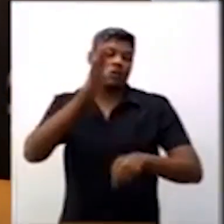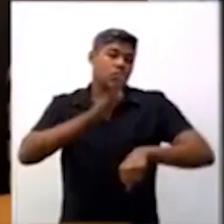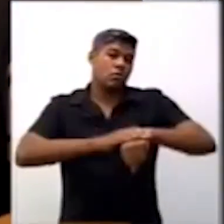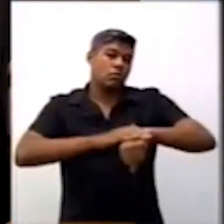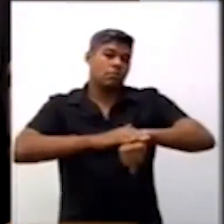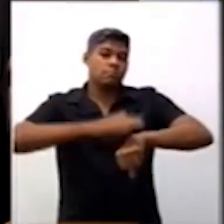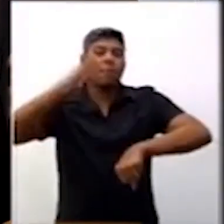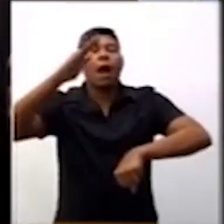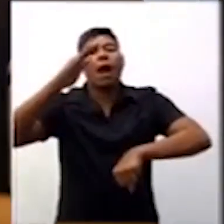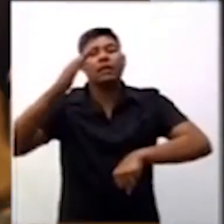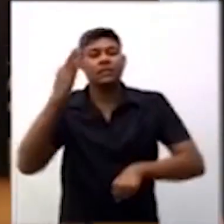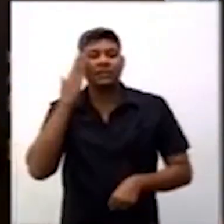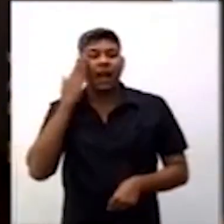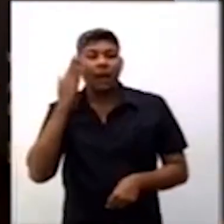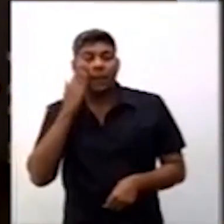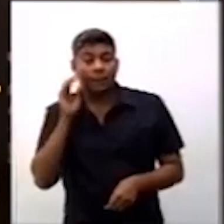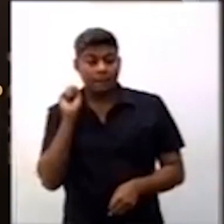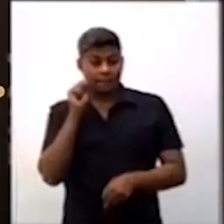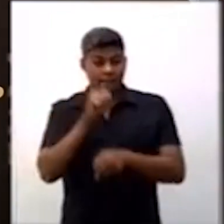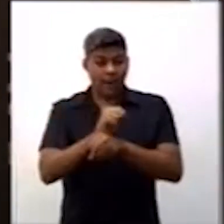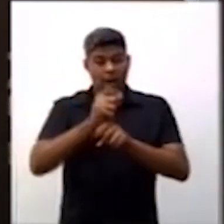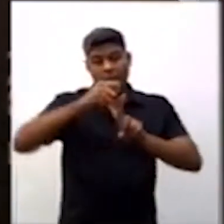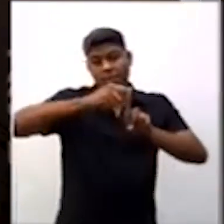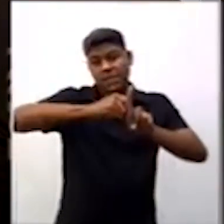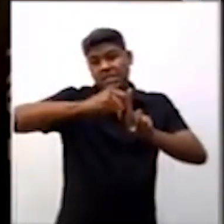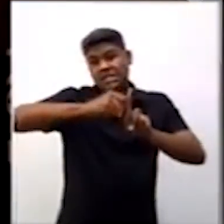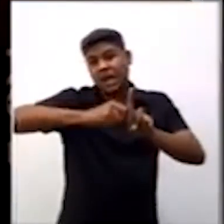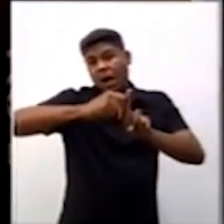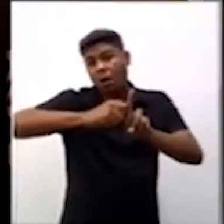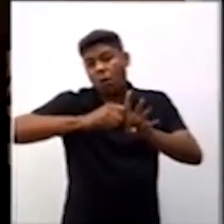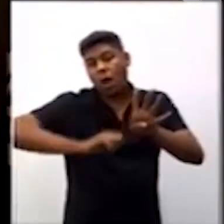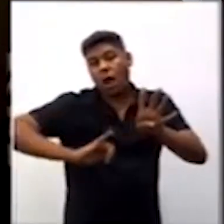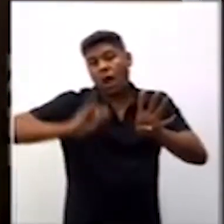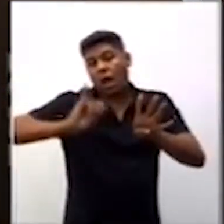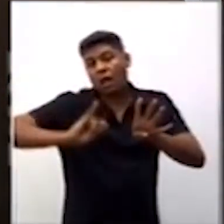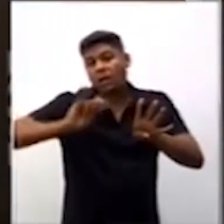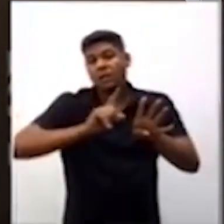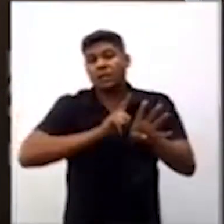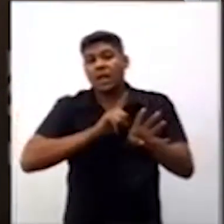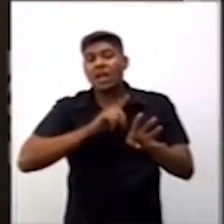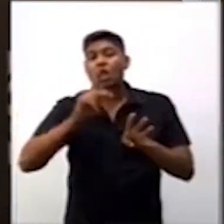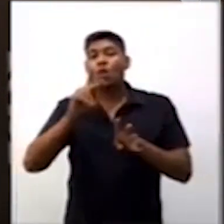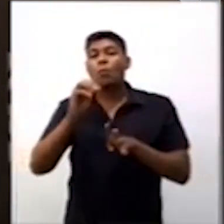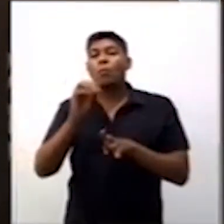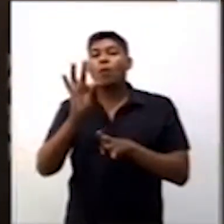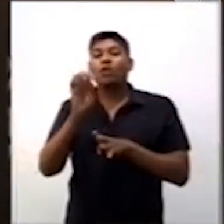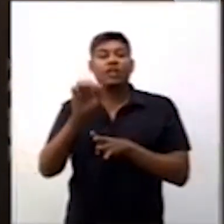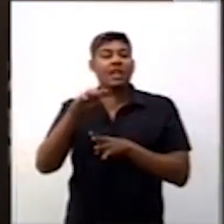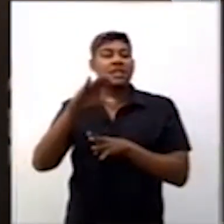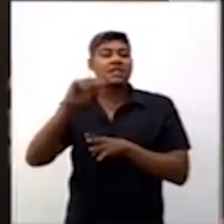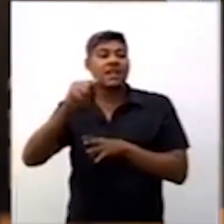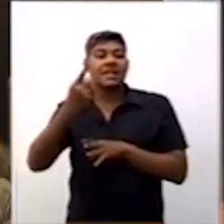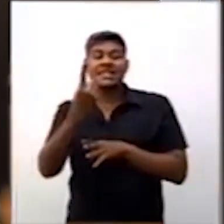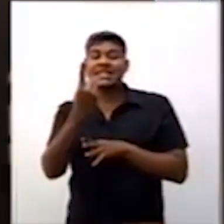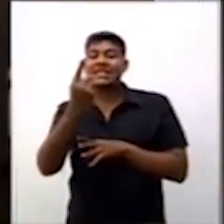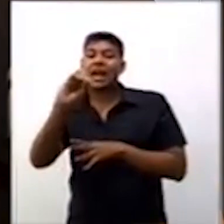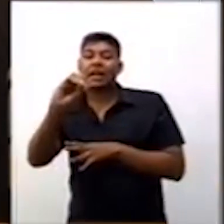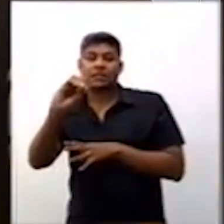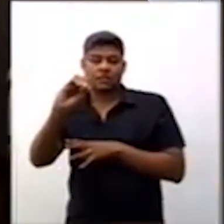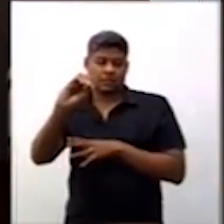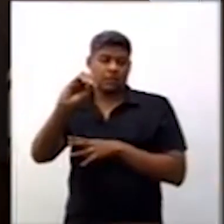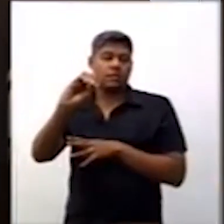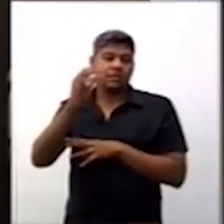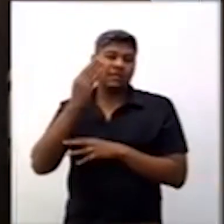para impedir que a tua conta mensal de energia elétrica viesse em potências de 10, ou seja, em